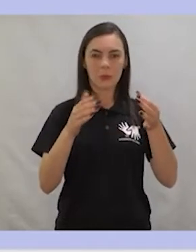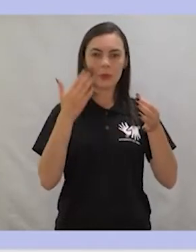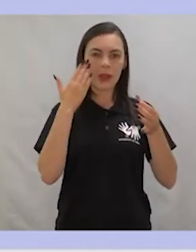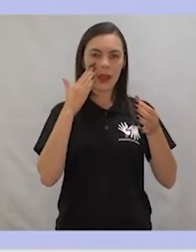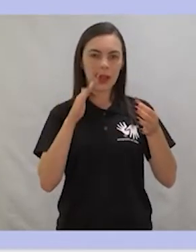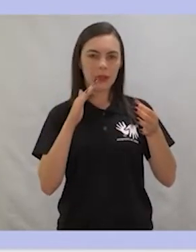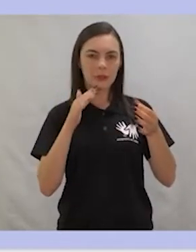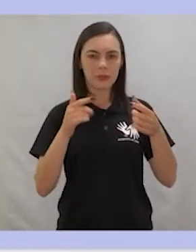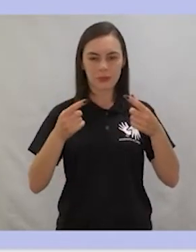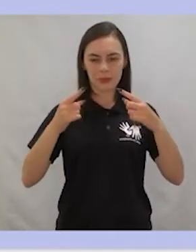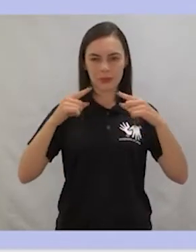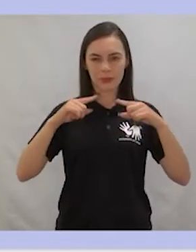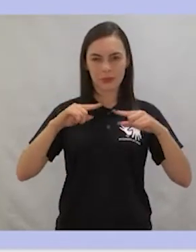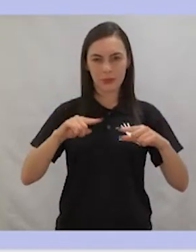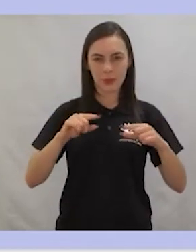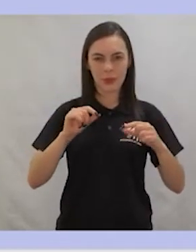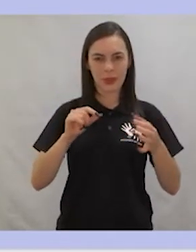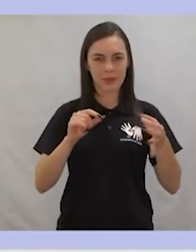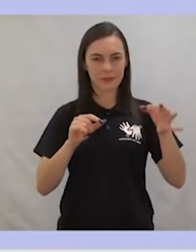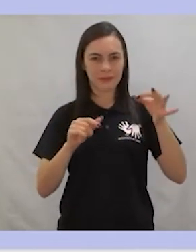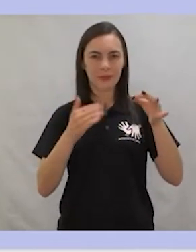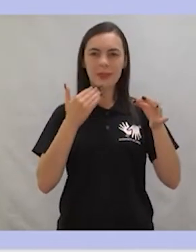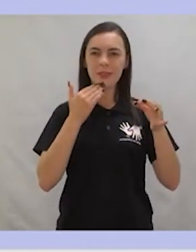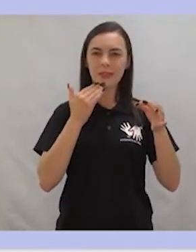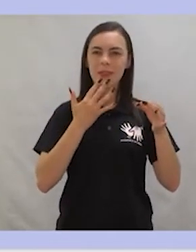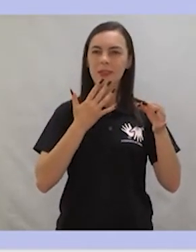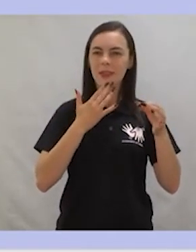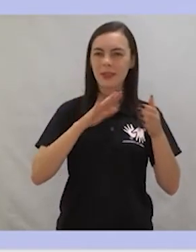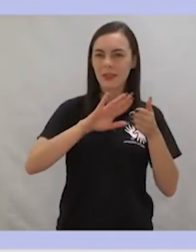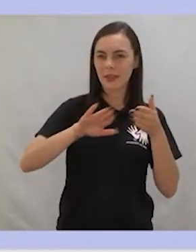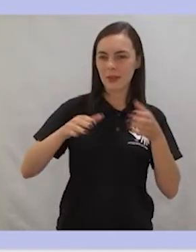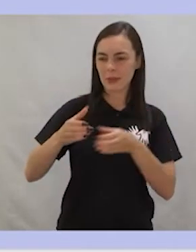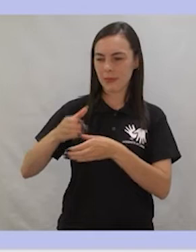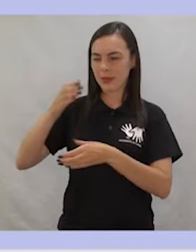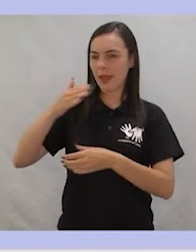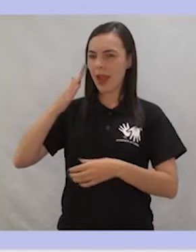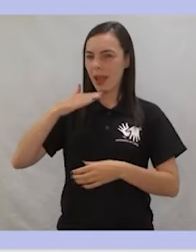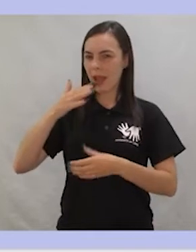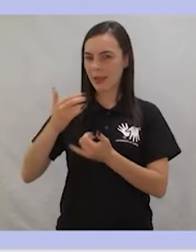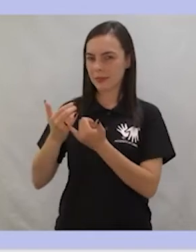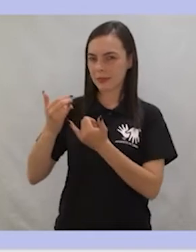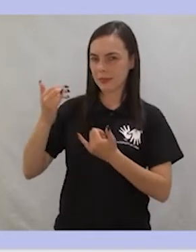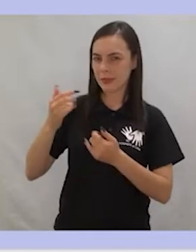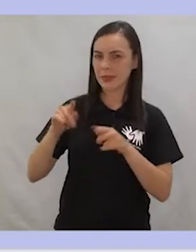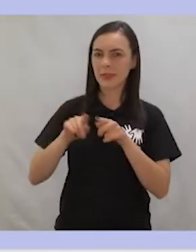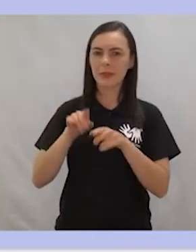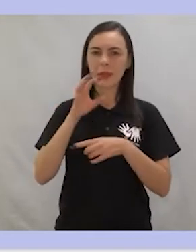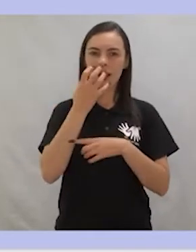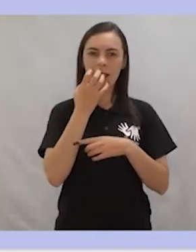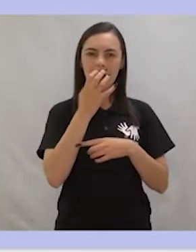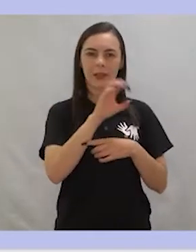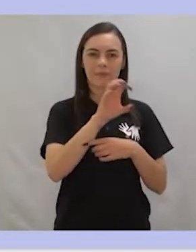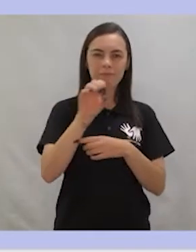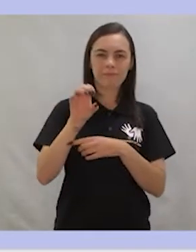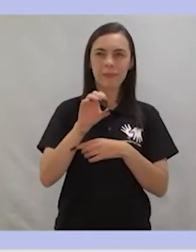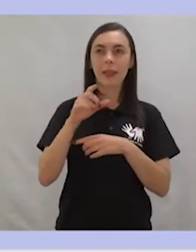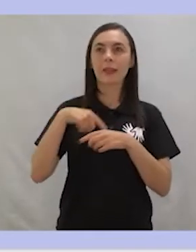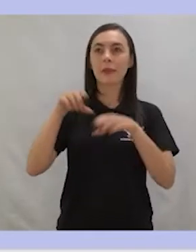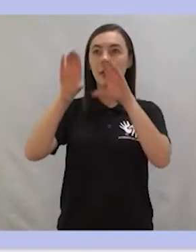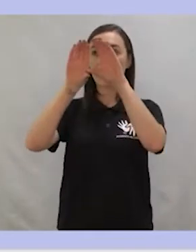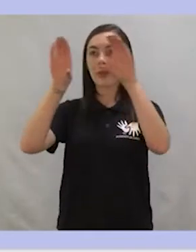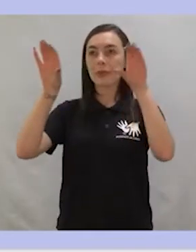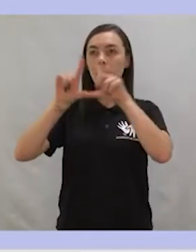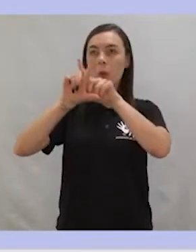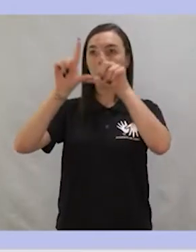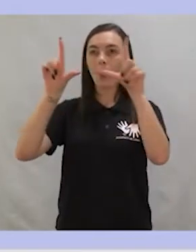um descascado no bico, uma garrafa de pimenta pelo meio, um latido e um céu